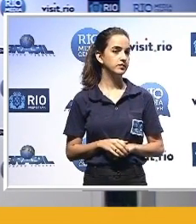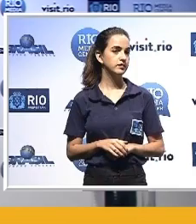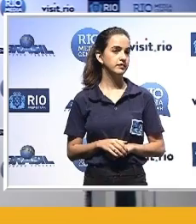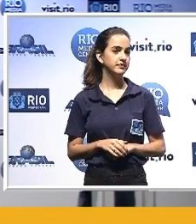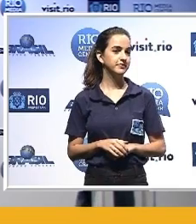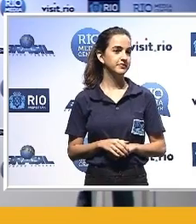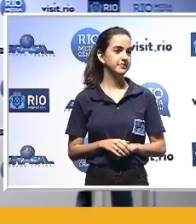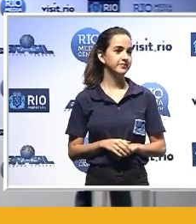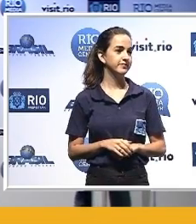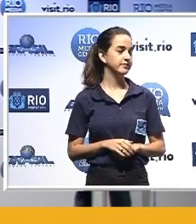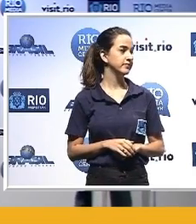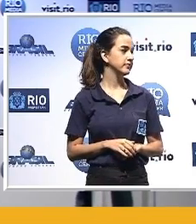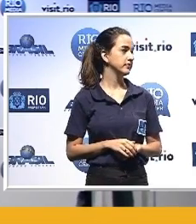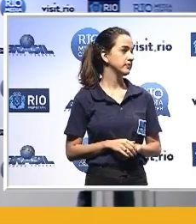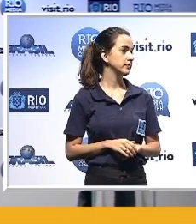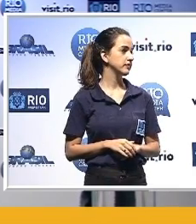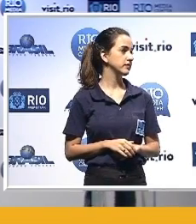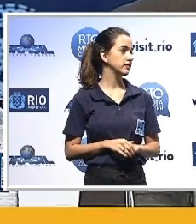Alô.